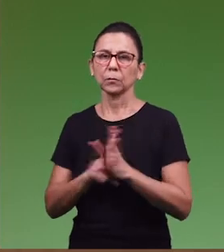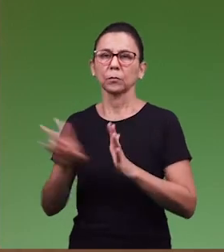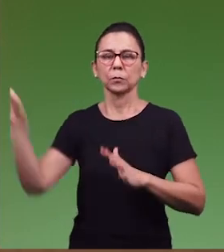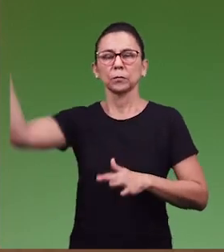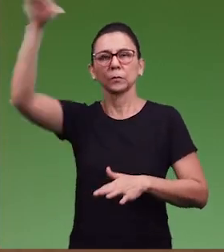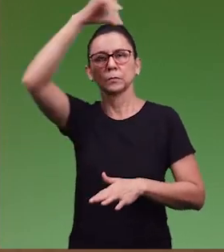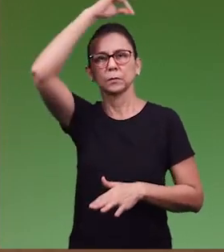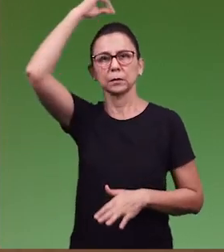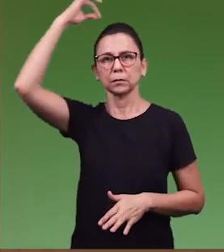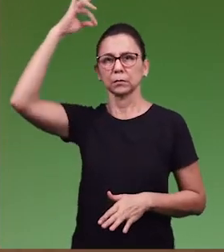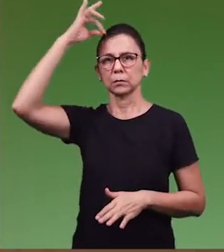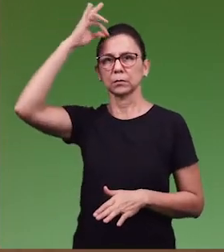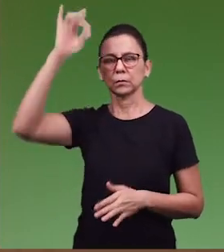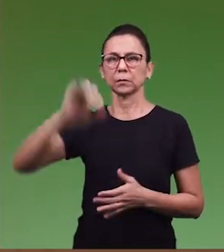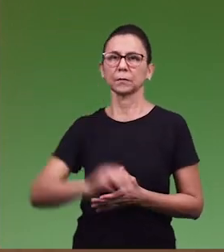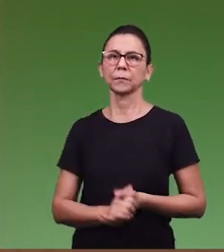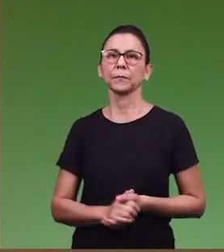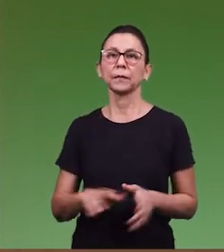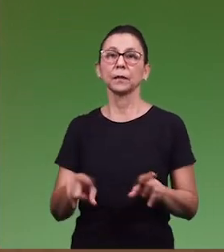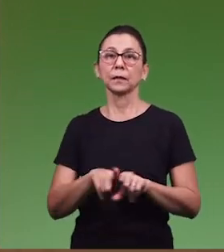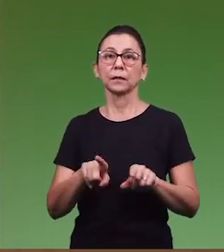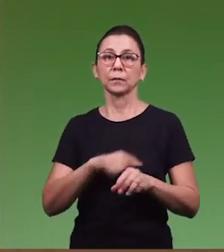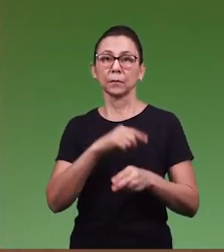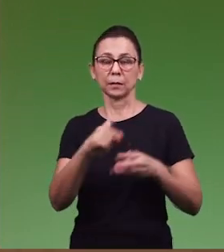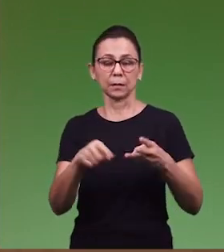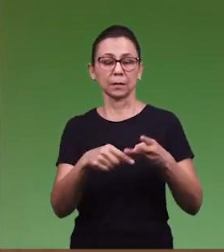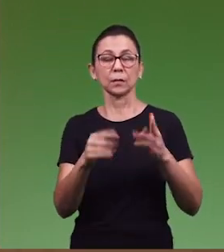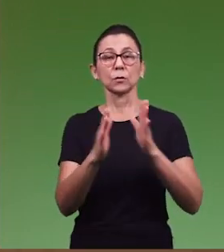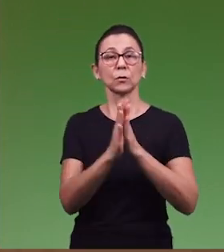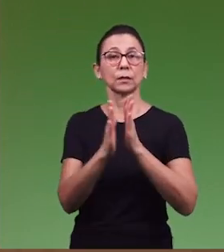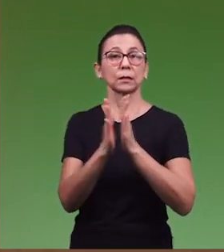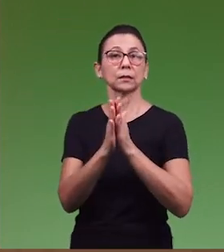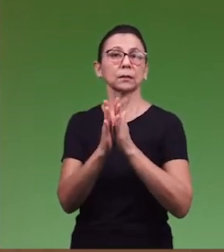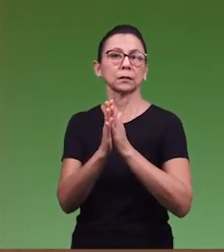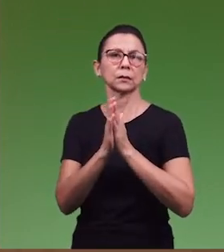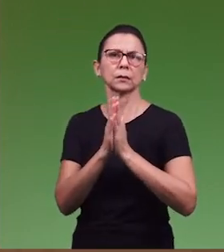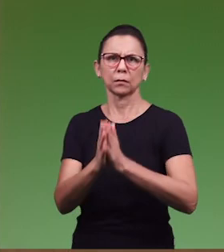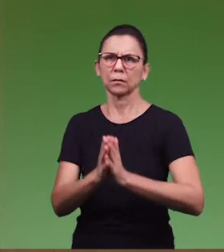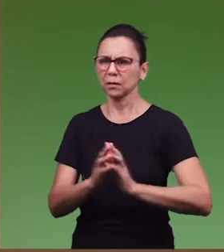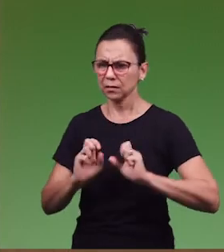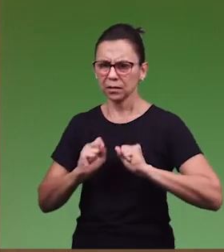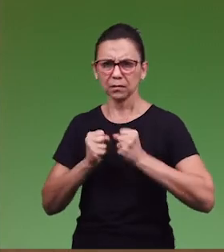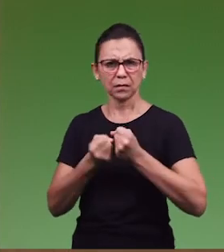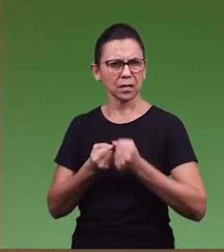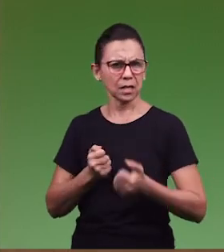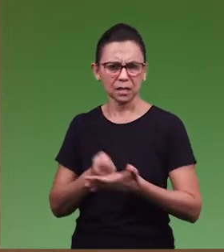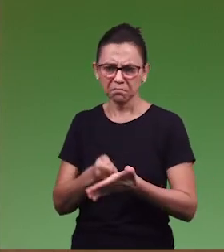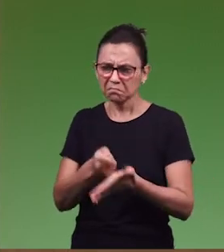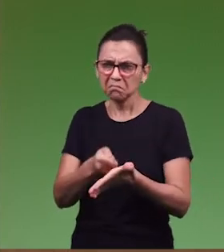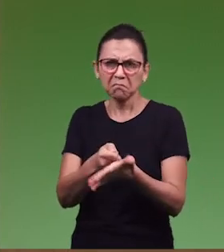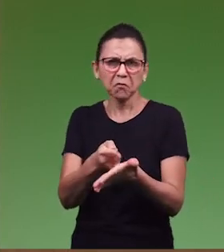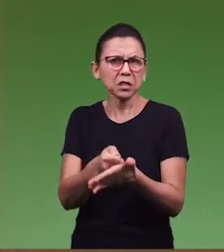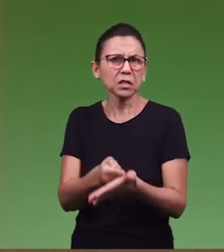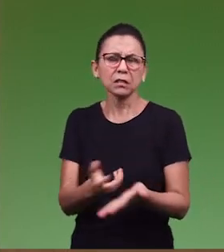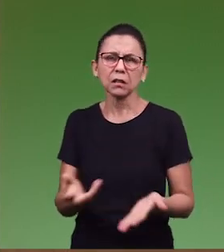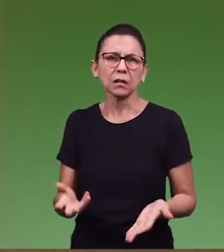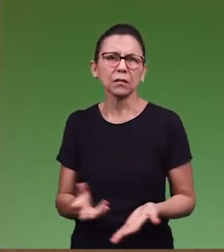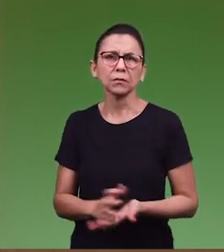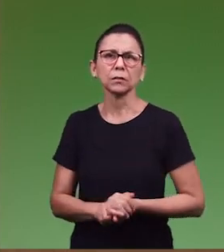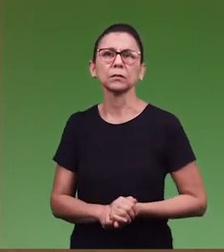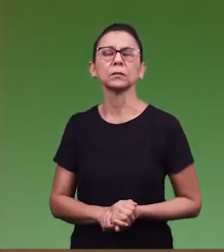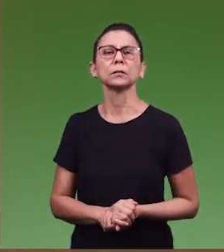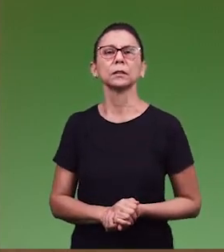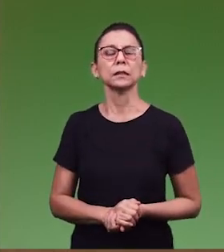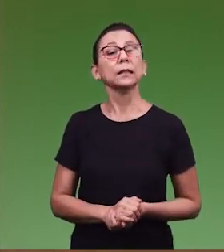orações, quando diz as orações, a igreja era muito perseverante nas orações. Haja vista aquilo que aconteceu com Pedro, né? Quando a igreja